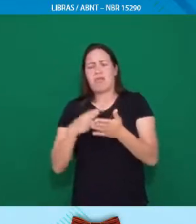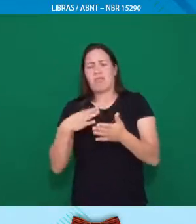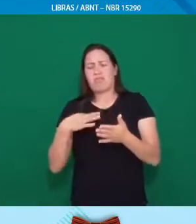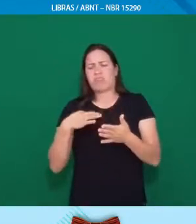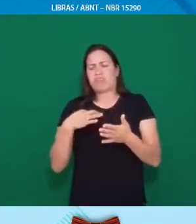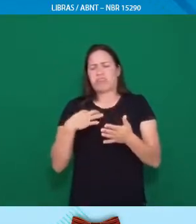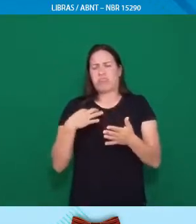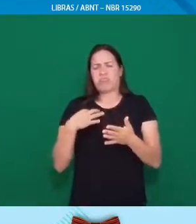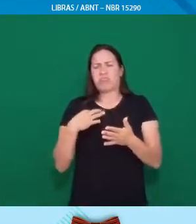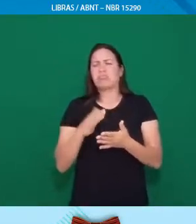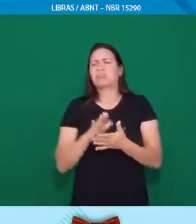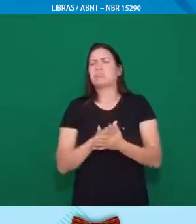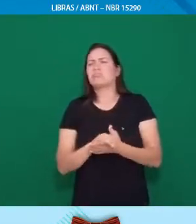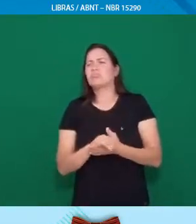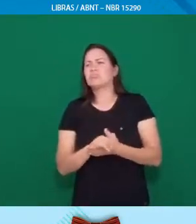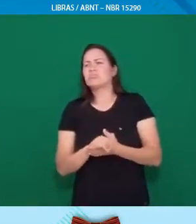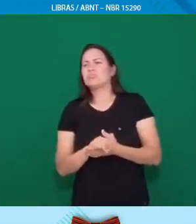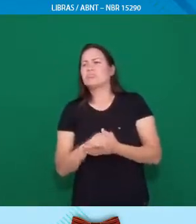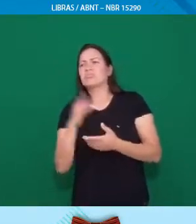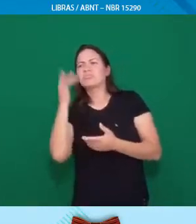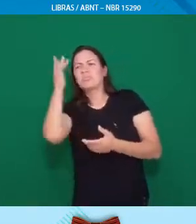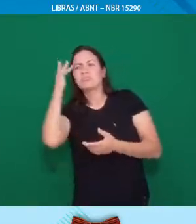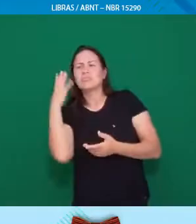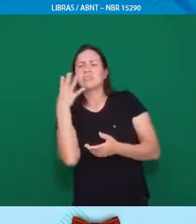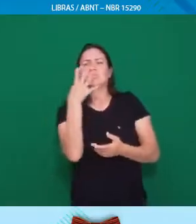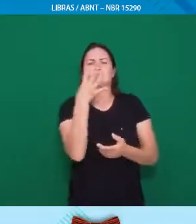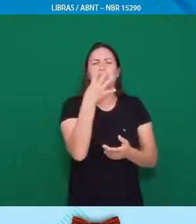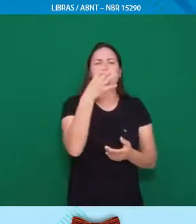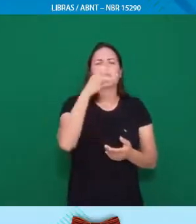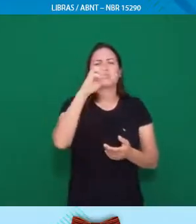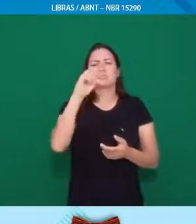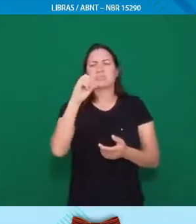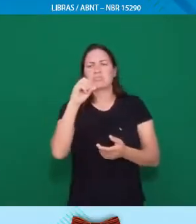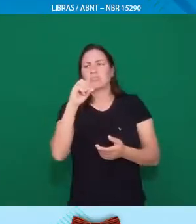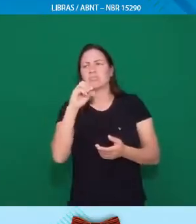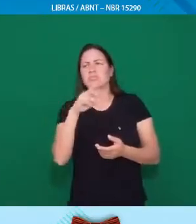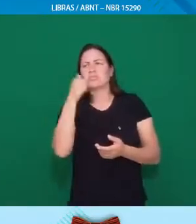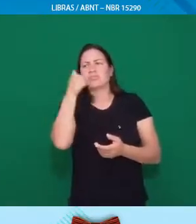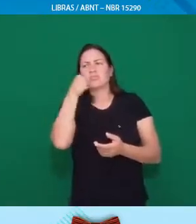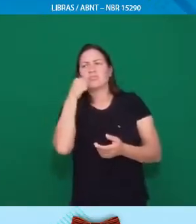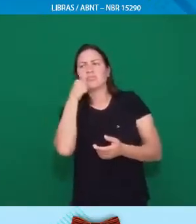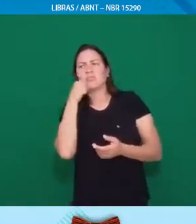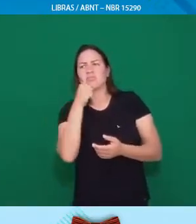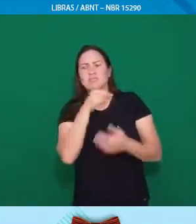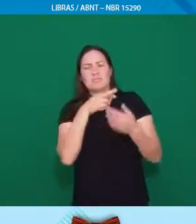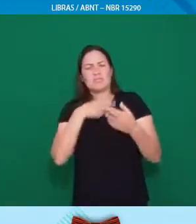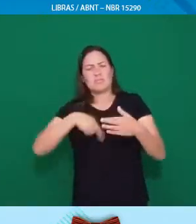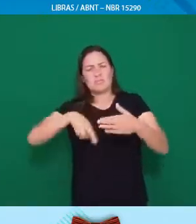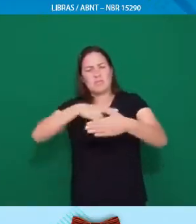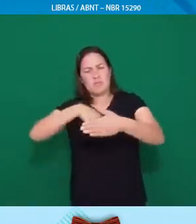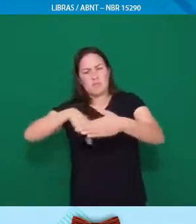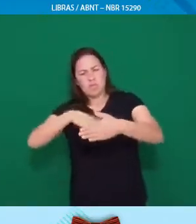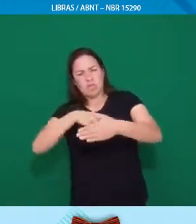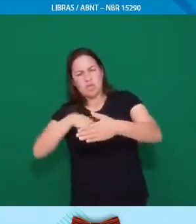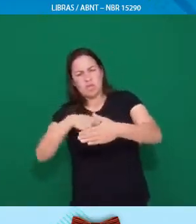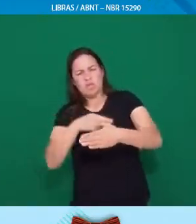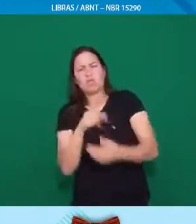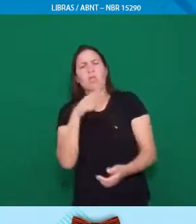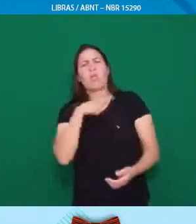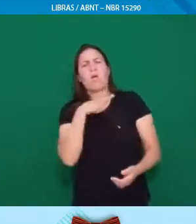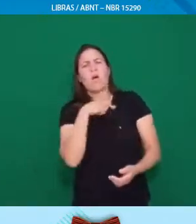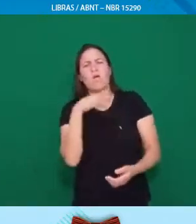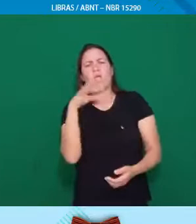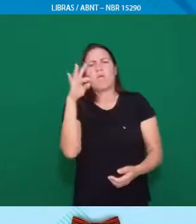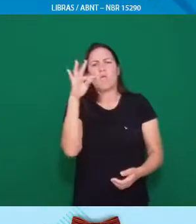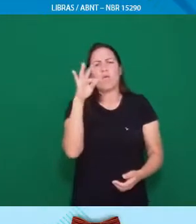obra nenhuma eu vou mexendo tem 49 pessoas que são os cozinheiros o bichinho do